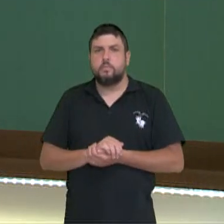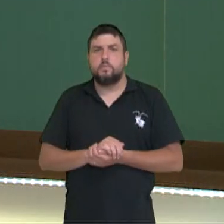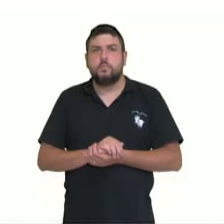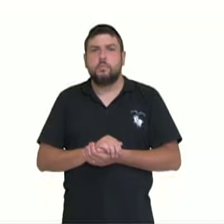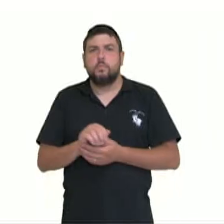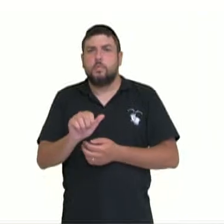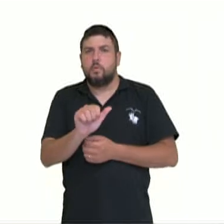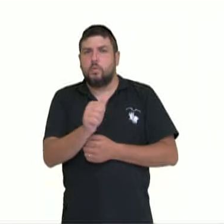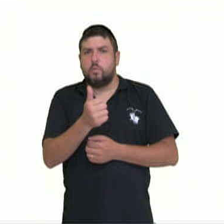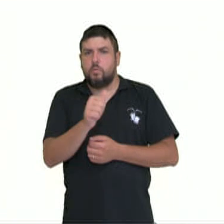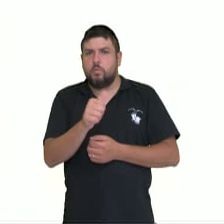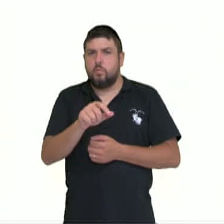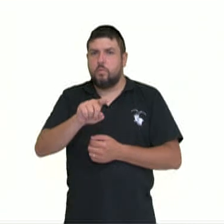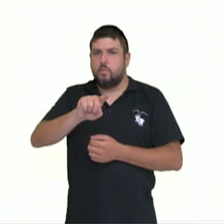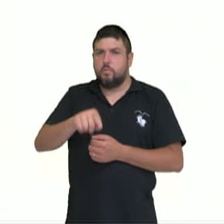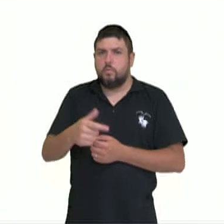a